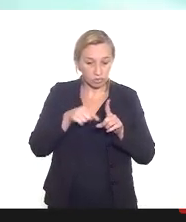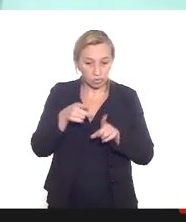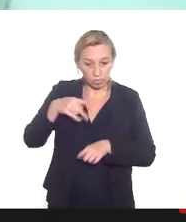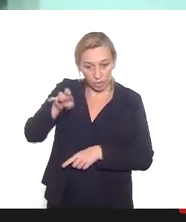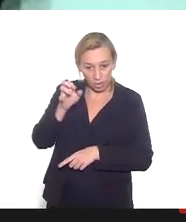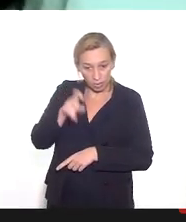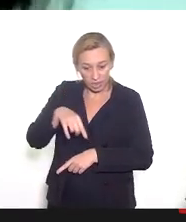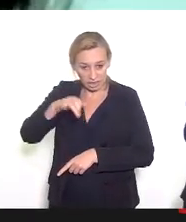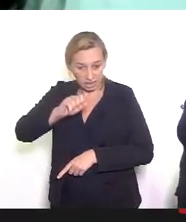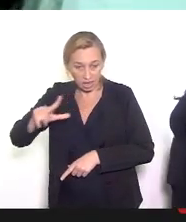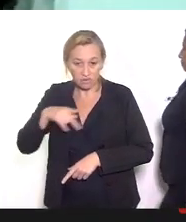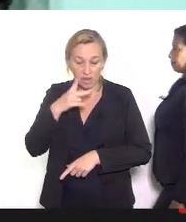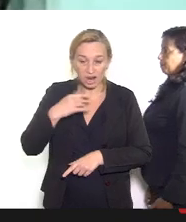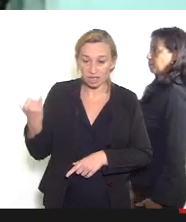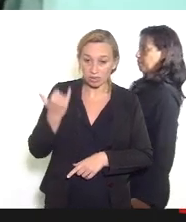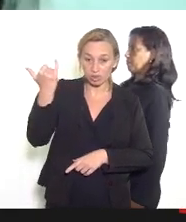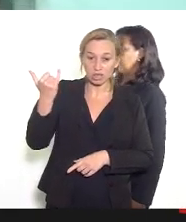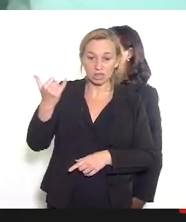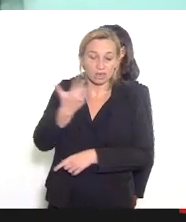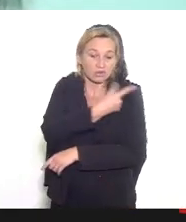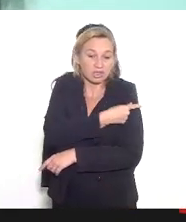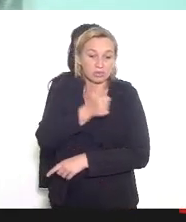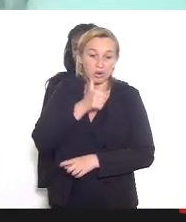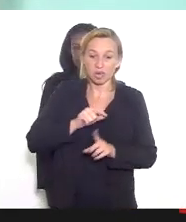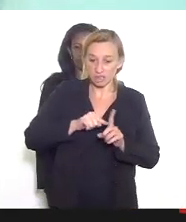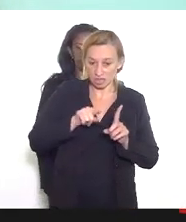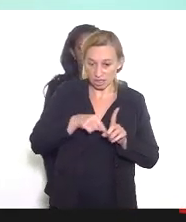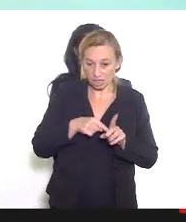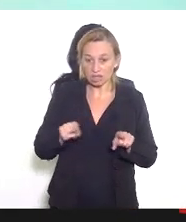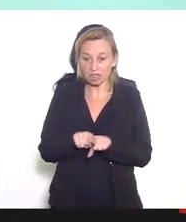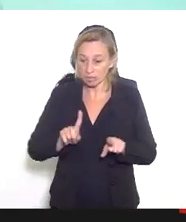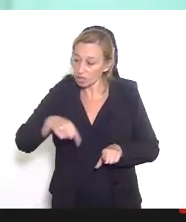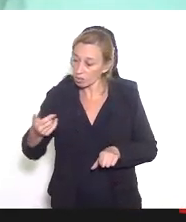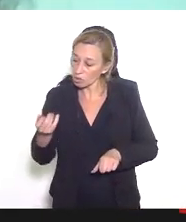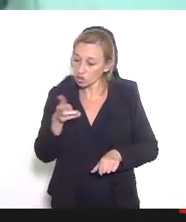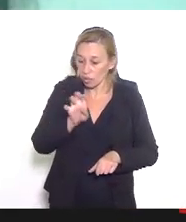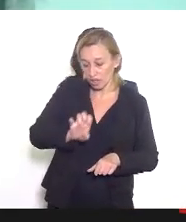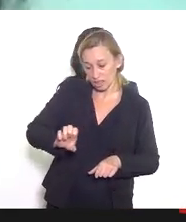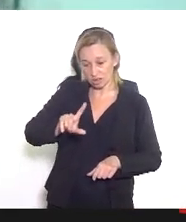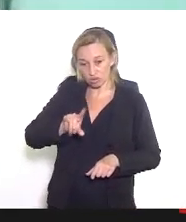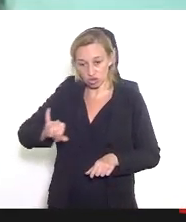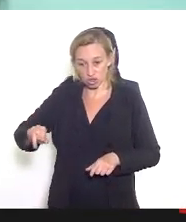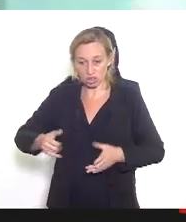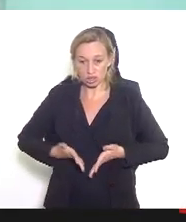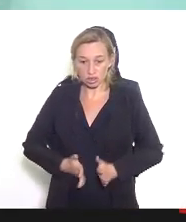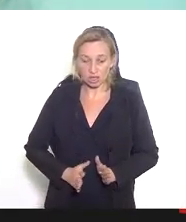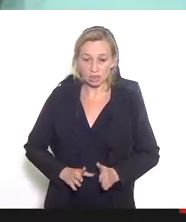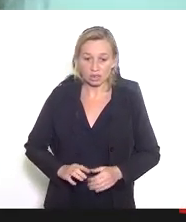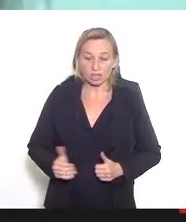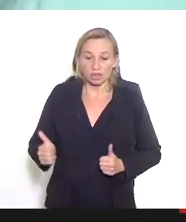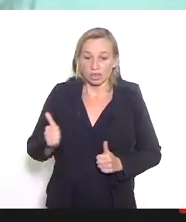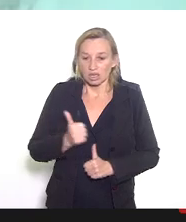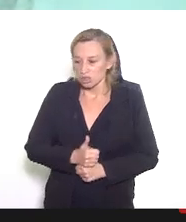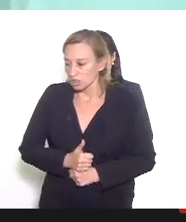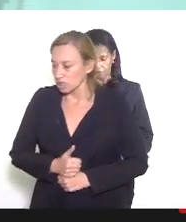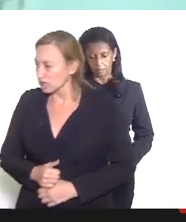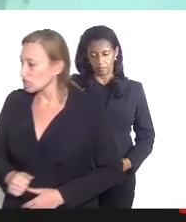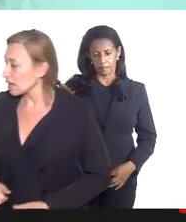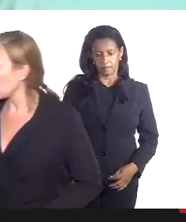e dizer da importância dessa vacinação para gestantes ir para o papo é caro ou ela